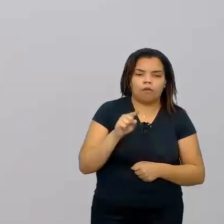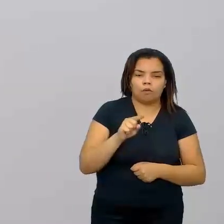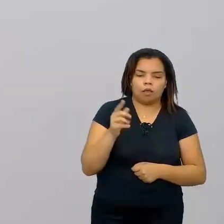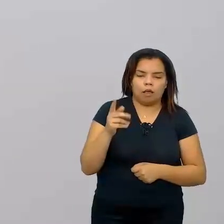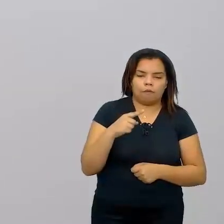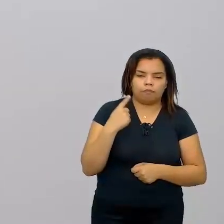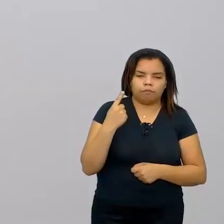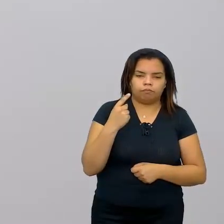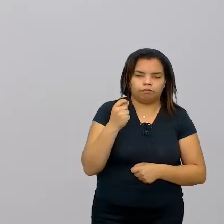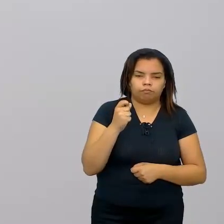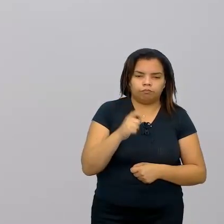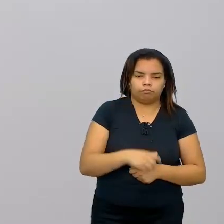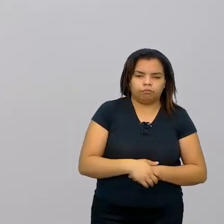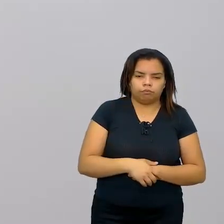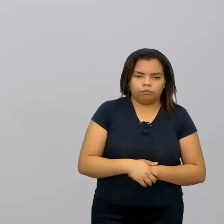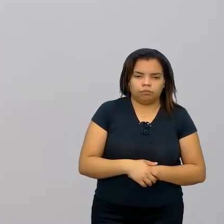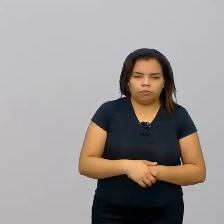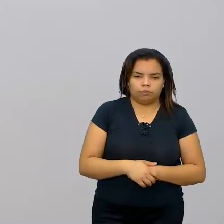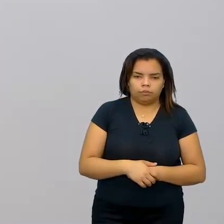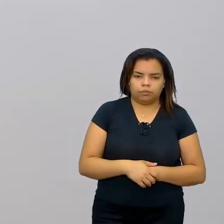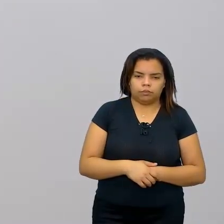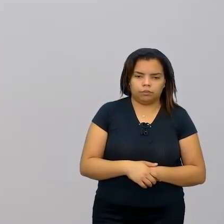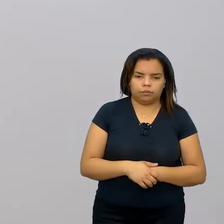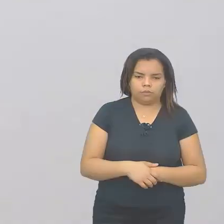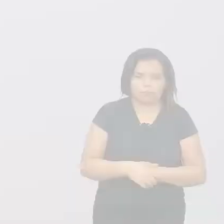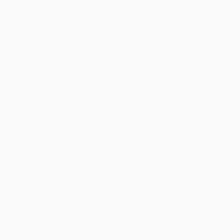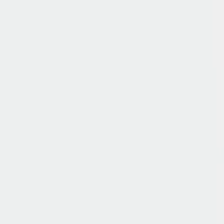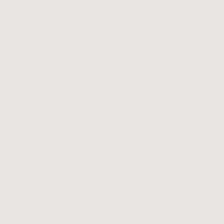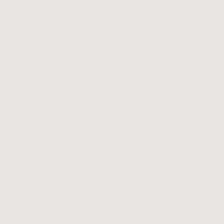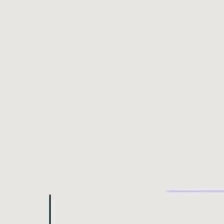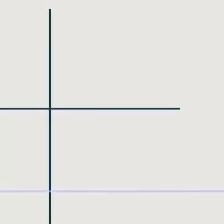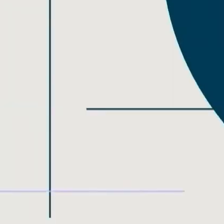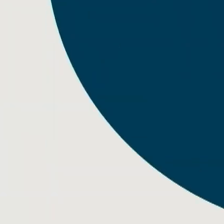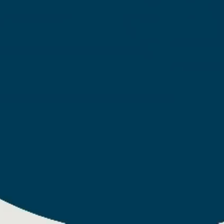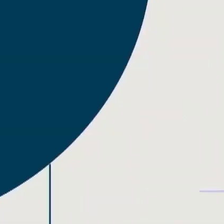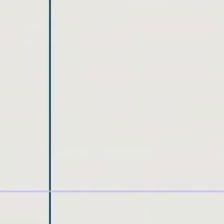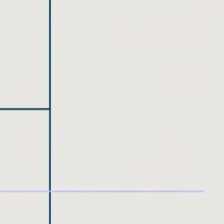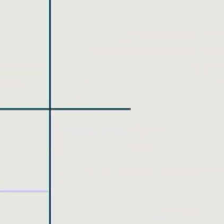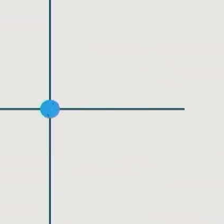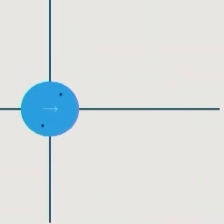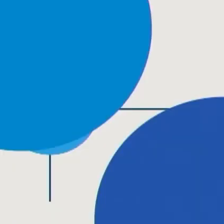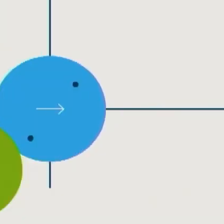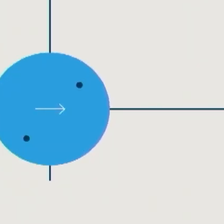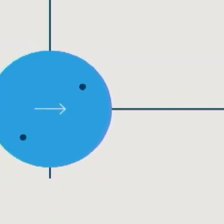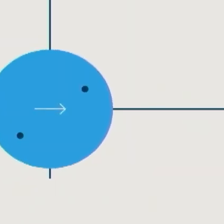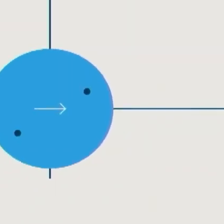vinheta e a gente já volta.